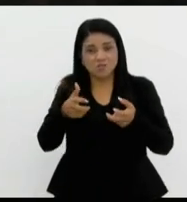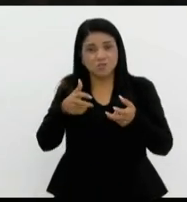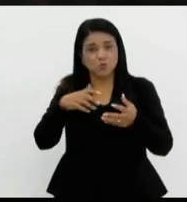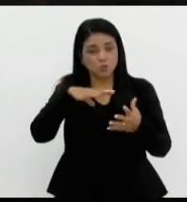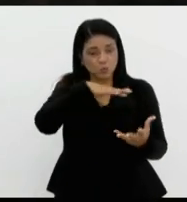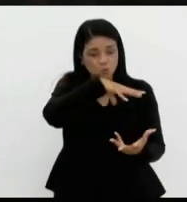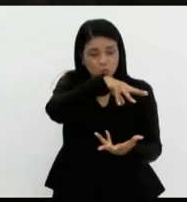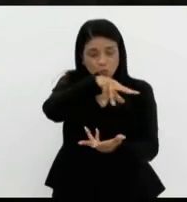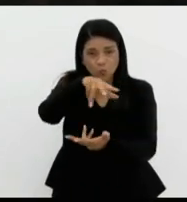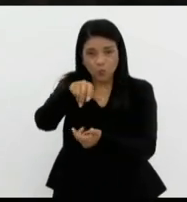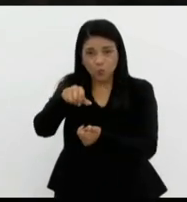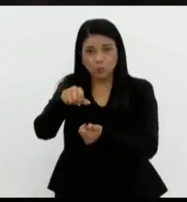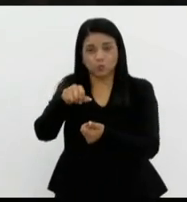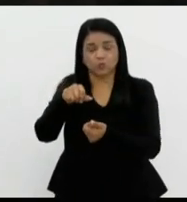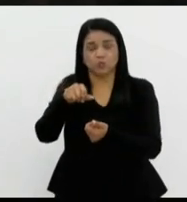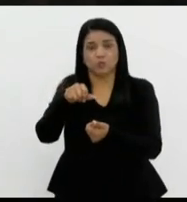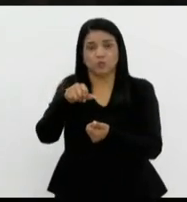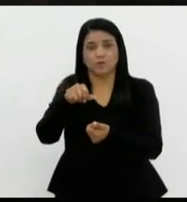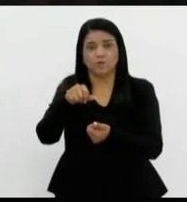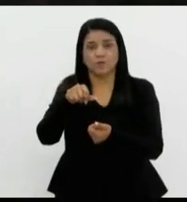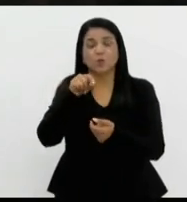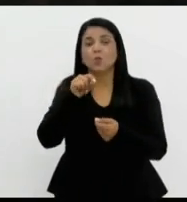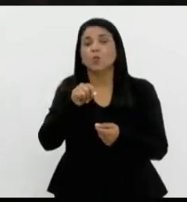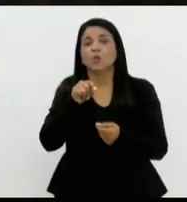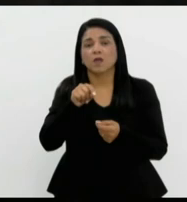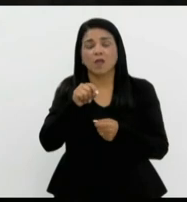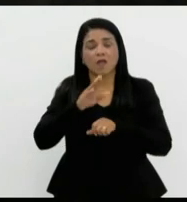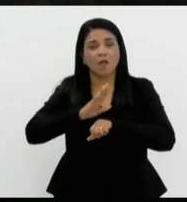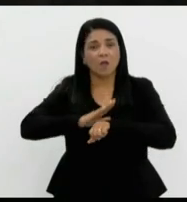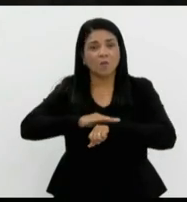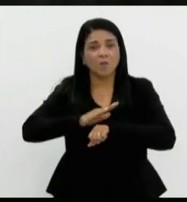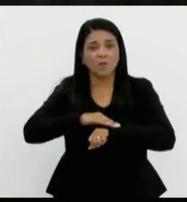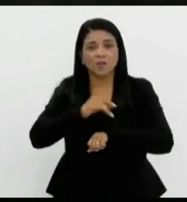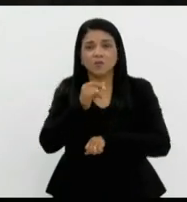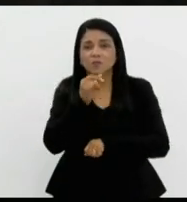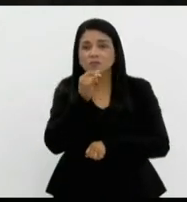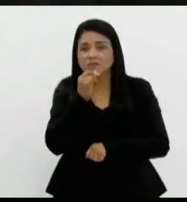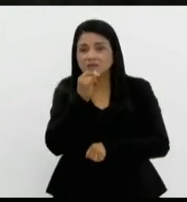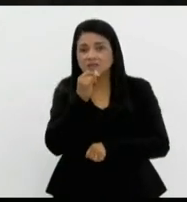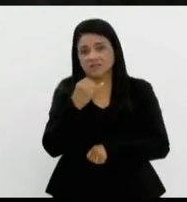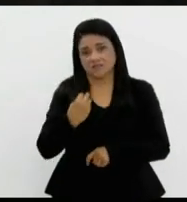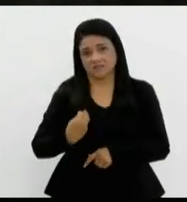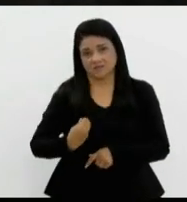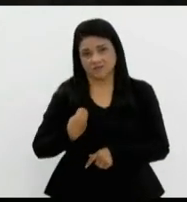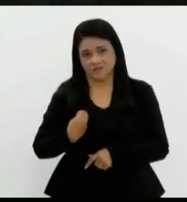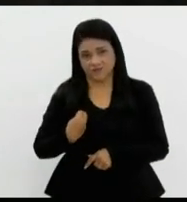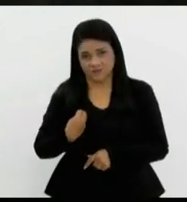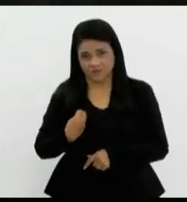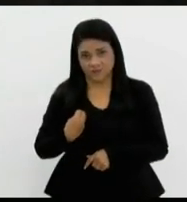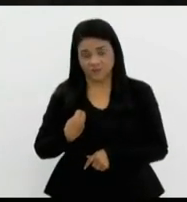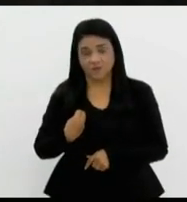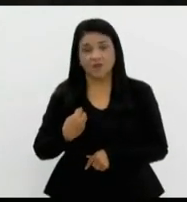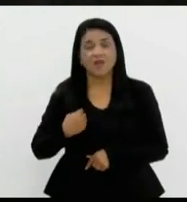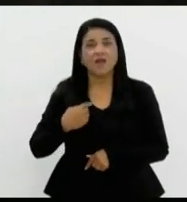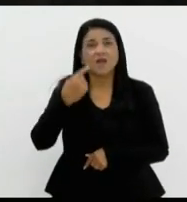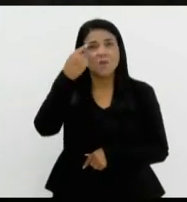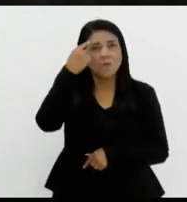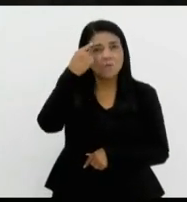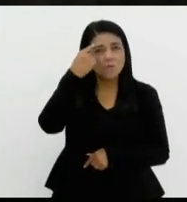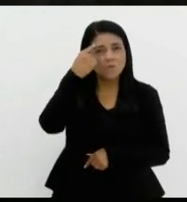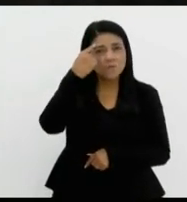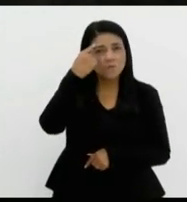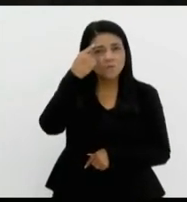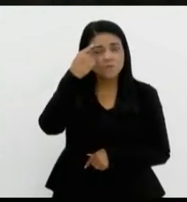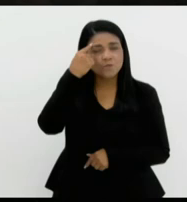no mundo, é função desse momento triste que a gente vive. Quando eu penso, senhor presidente,